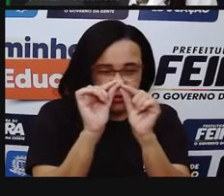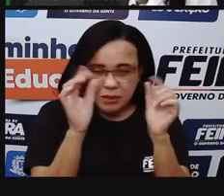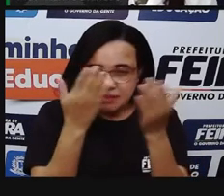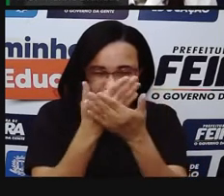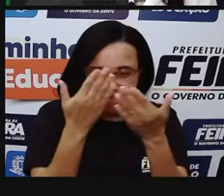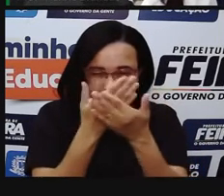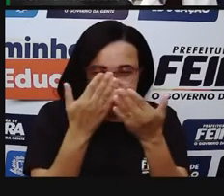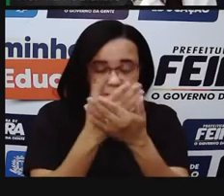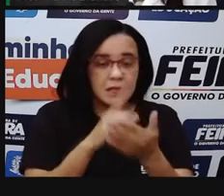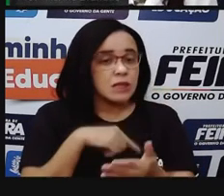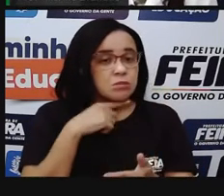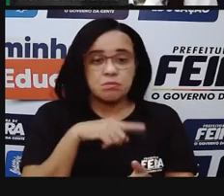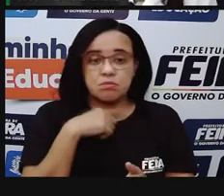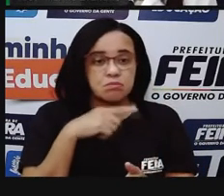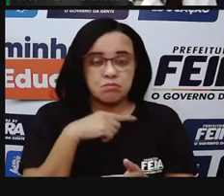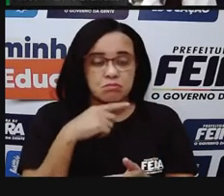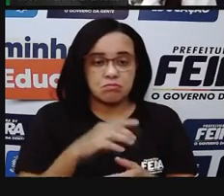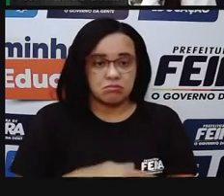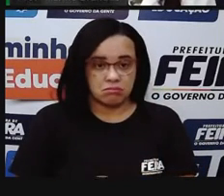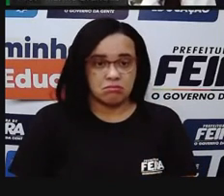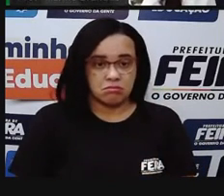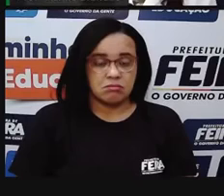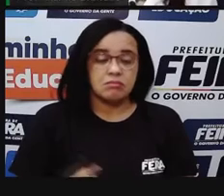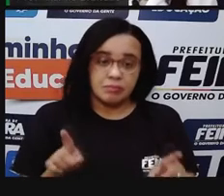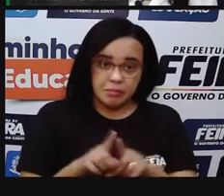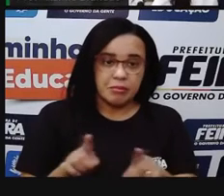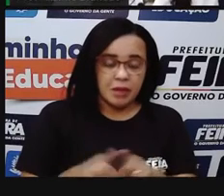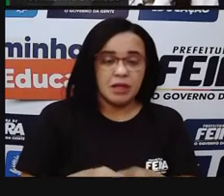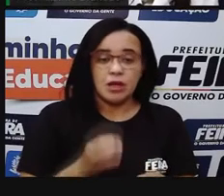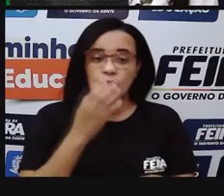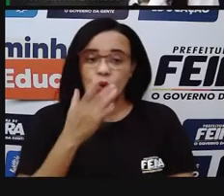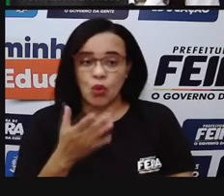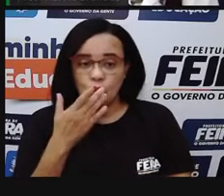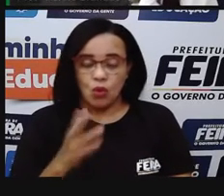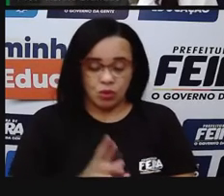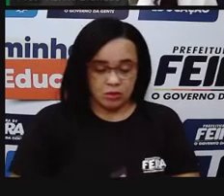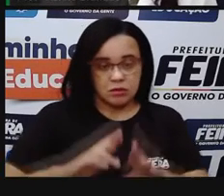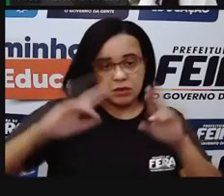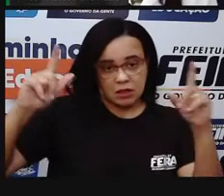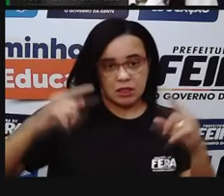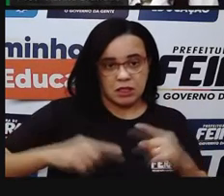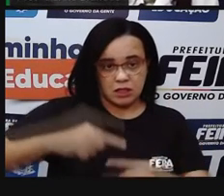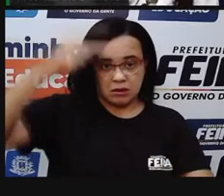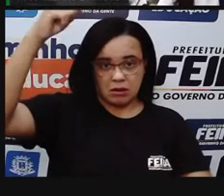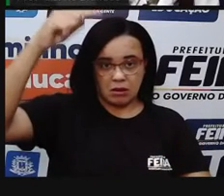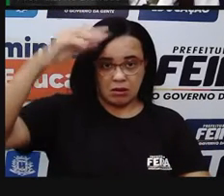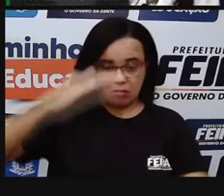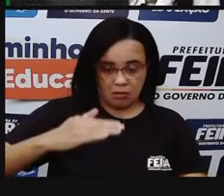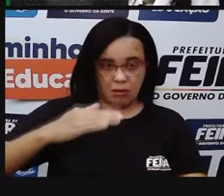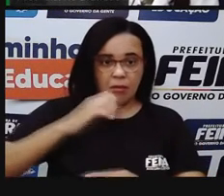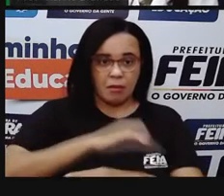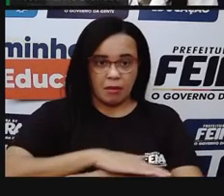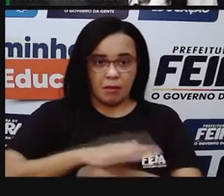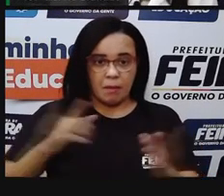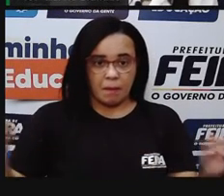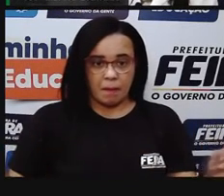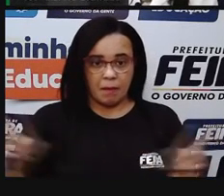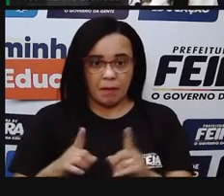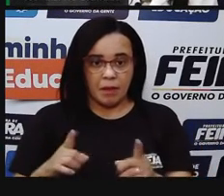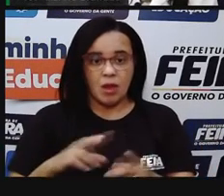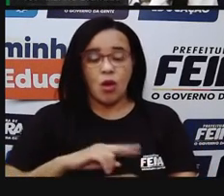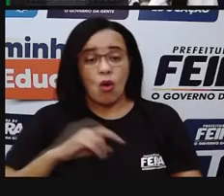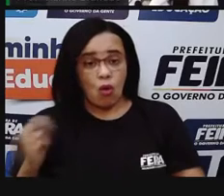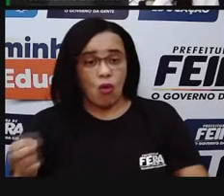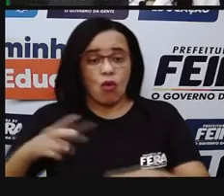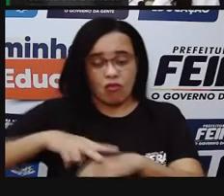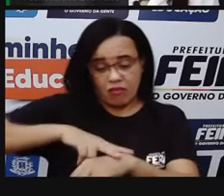a diferença, né? Diferença de altura, diferença de cores. Tem ser vivo que é laranja, tem ser vivo que é verde, um